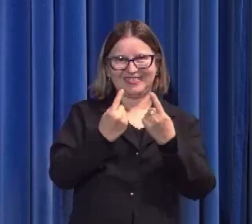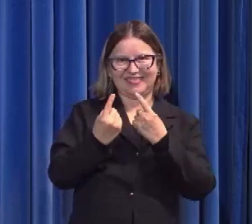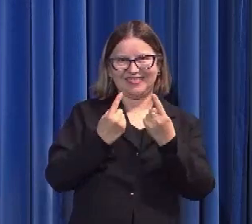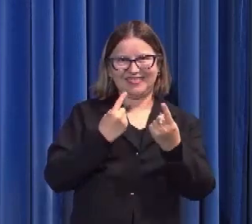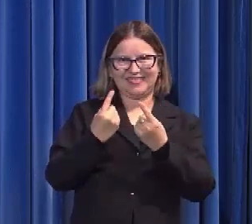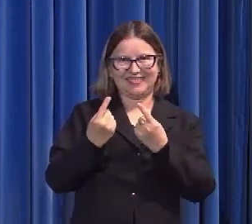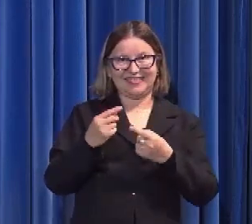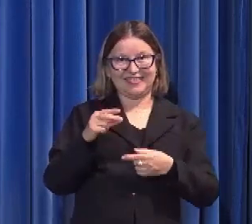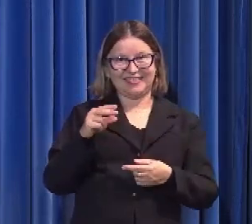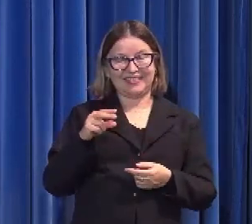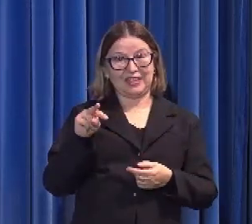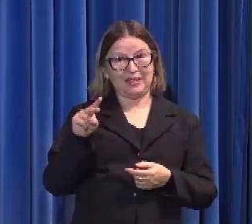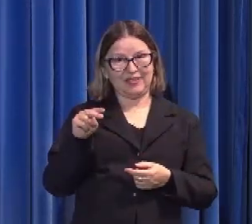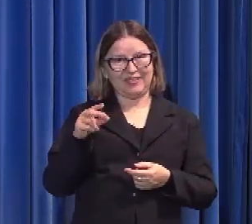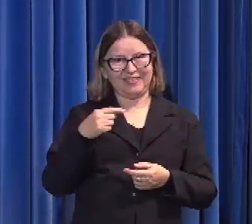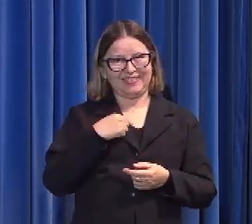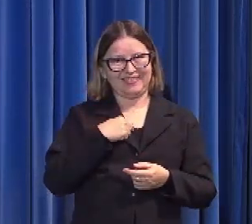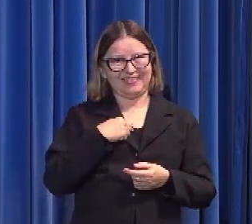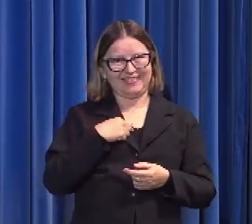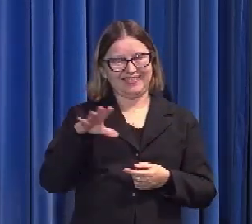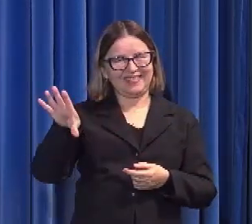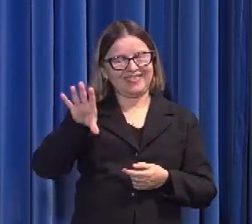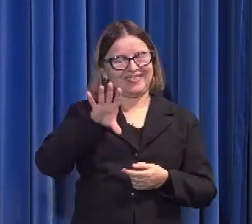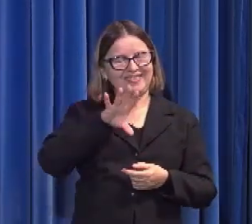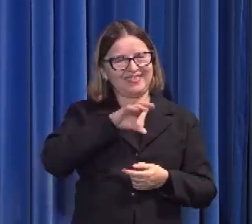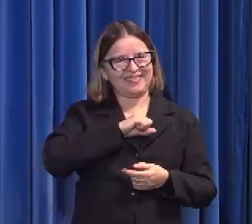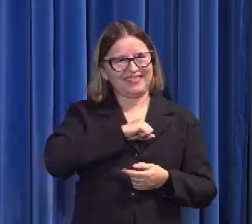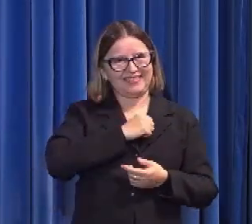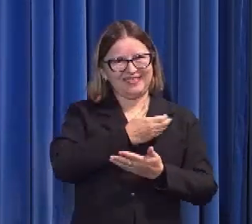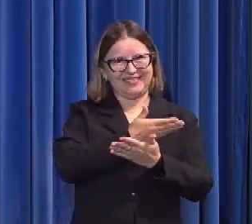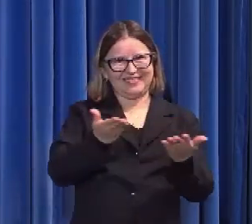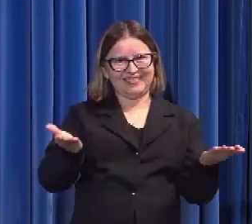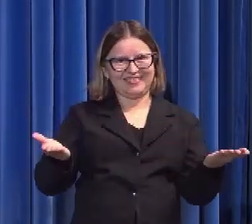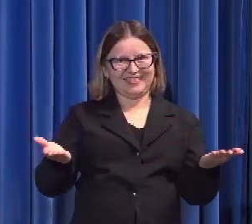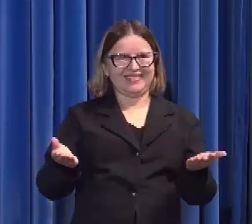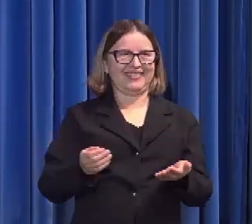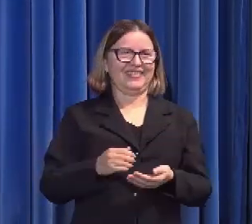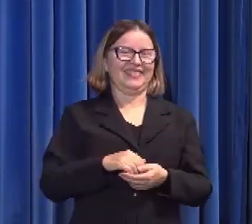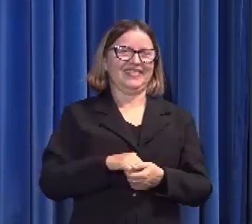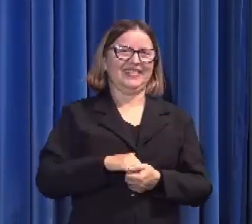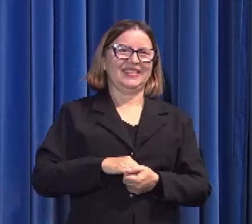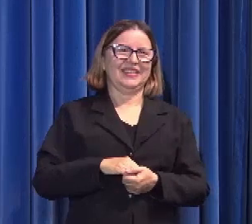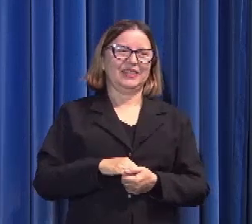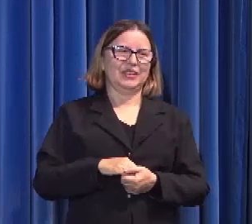aos outros assim como eu vos também